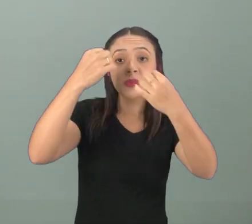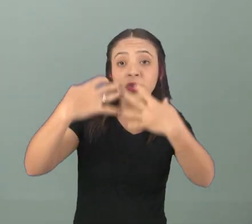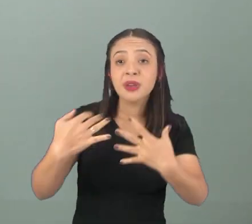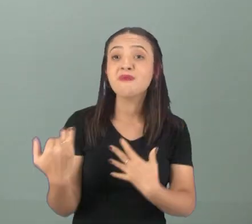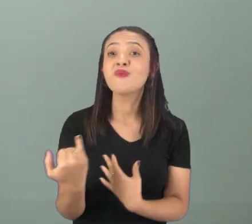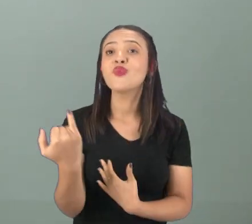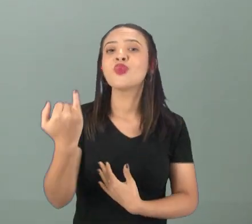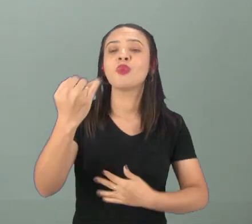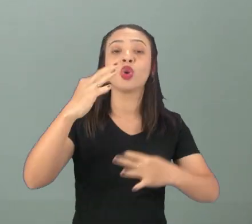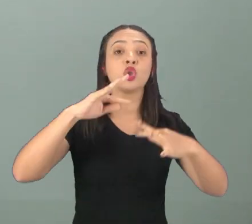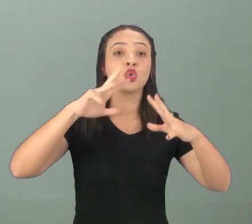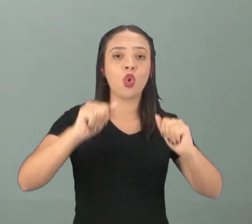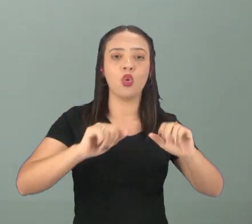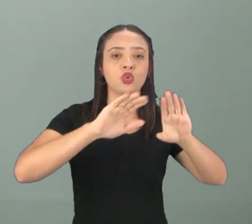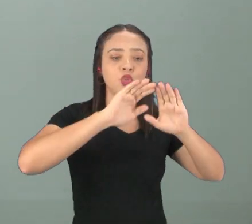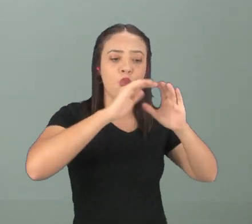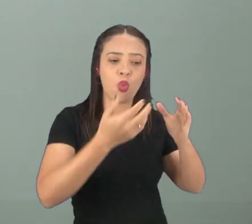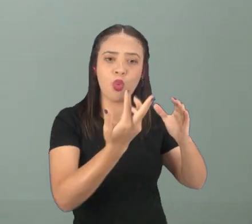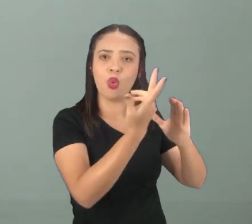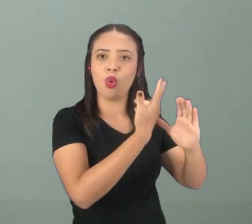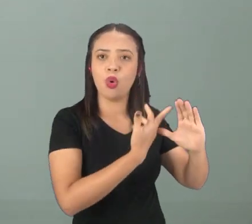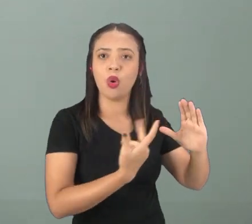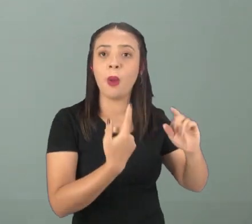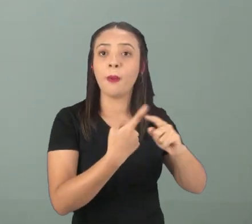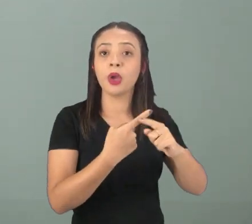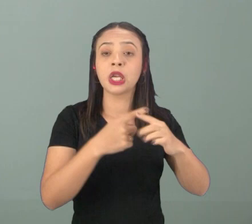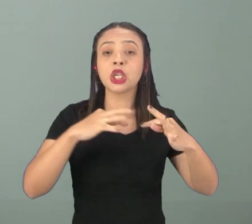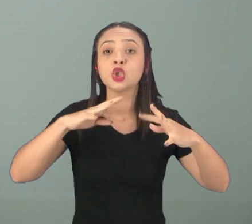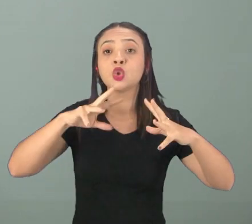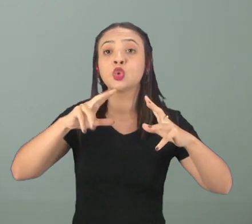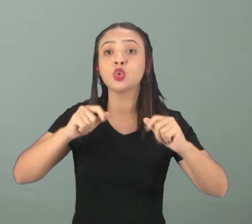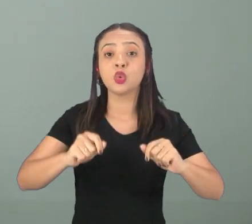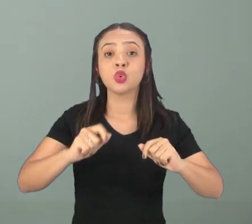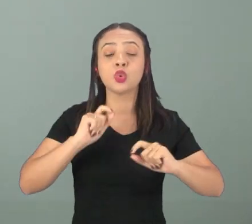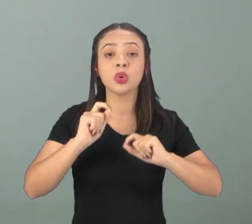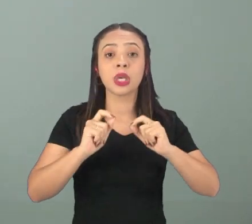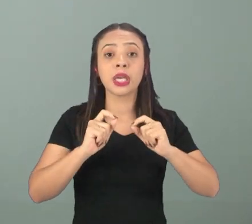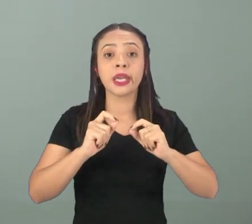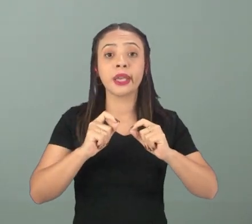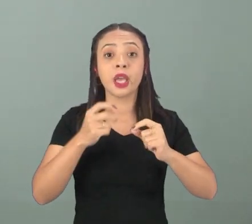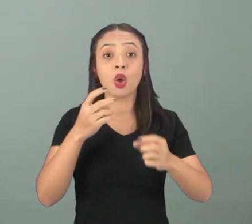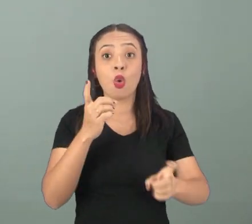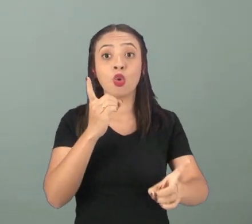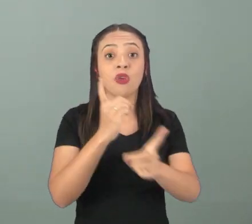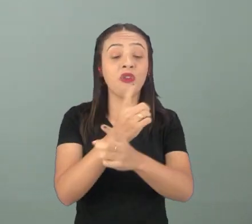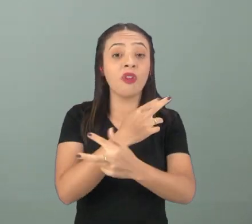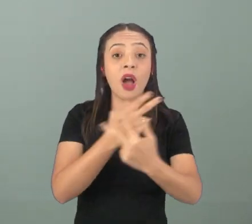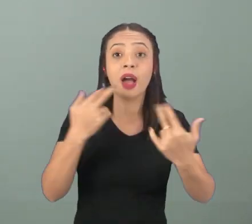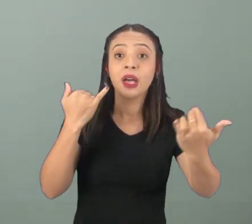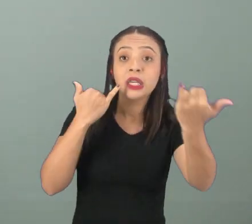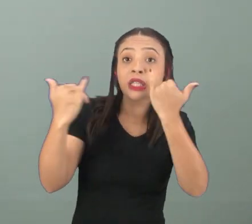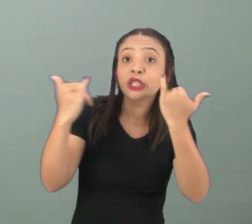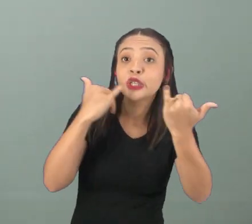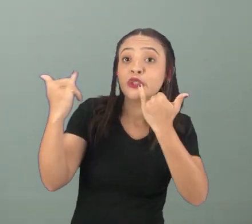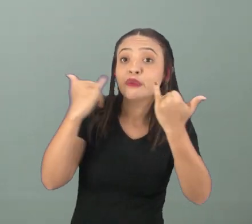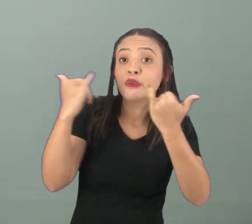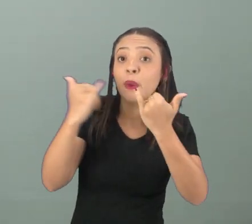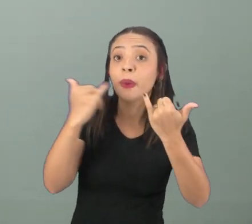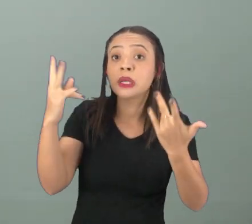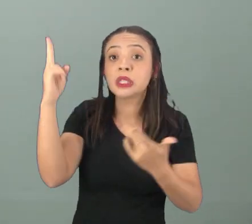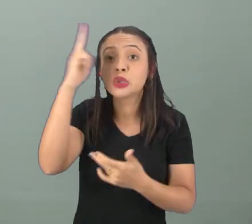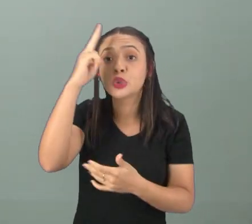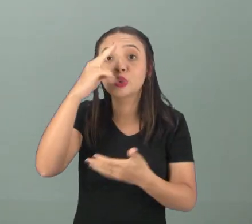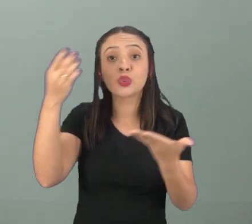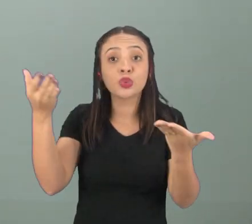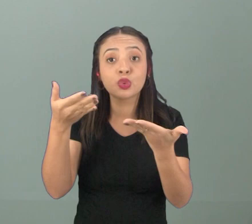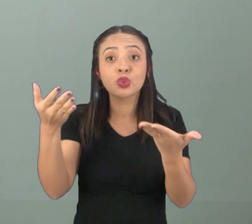registros, que afinal esses registros registrados nas cavernas, a gente conseguia coletar muitos dados para a gente, né, ter o registro das nossas